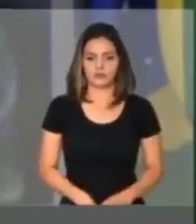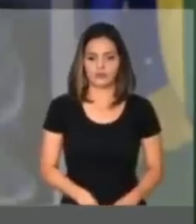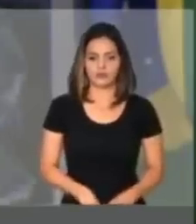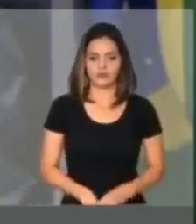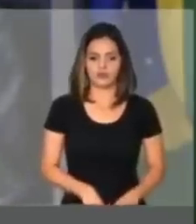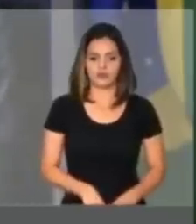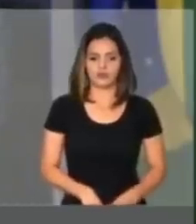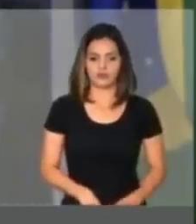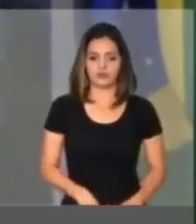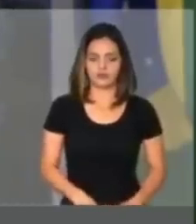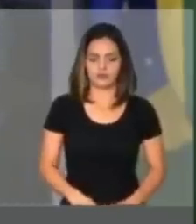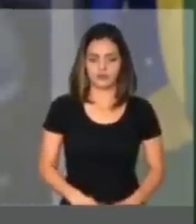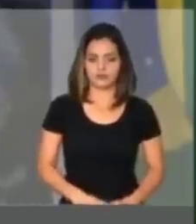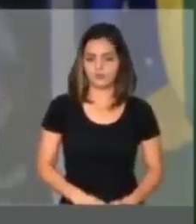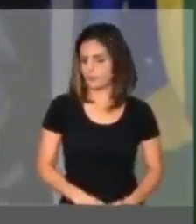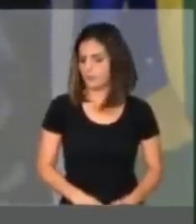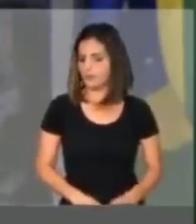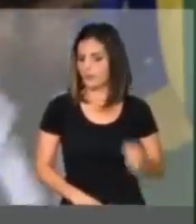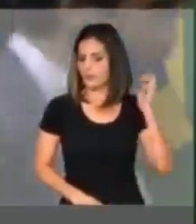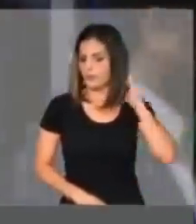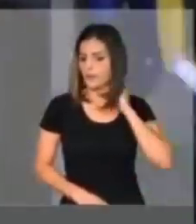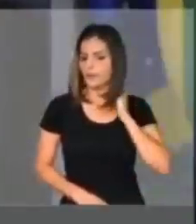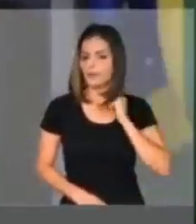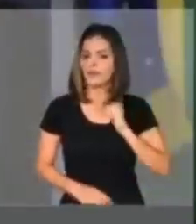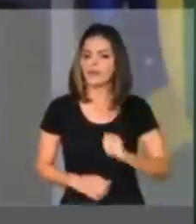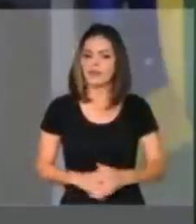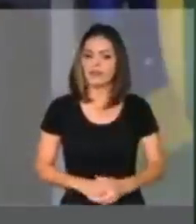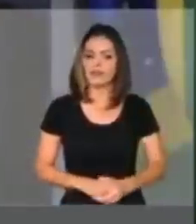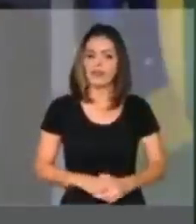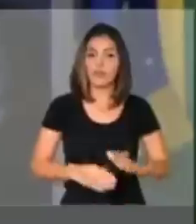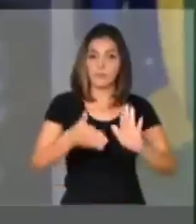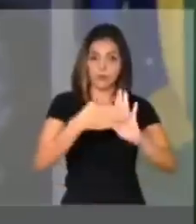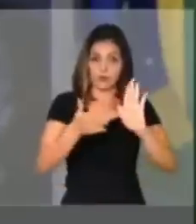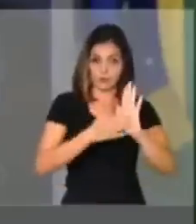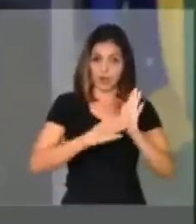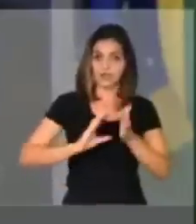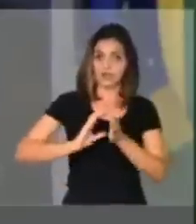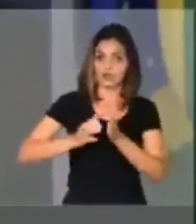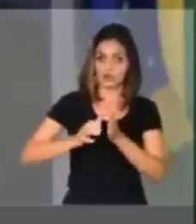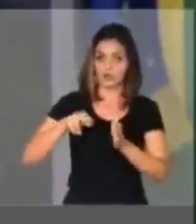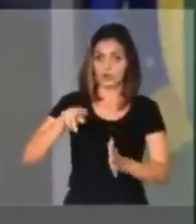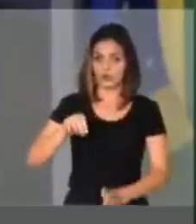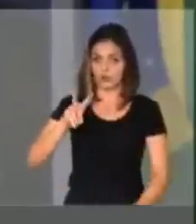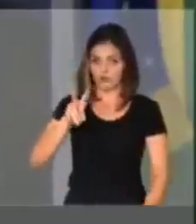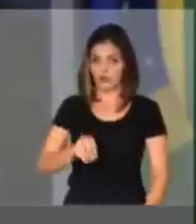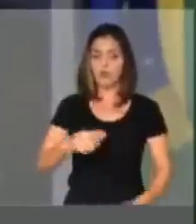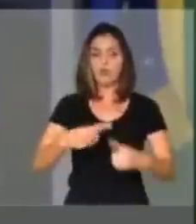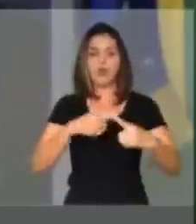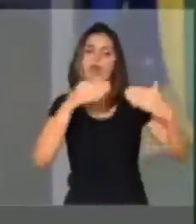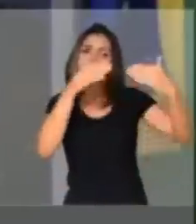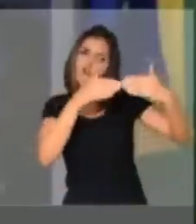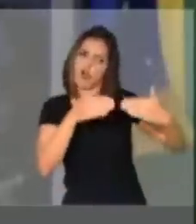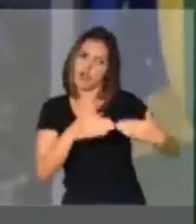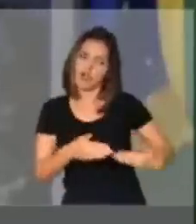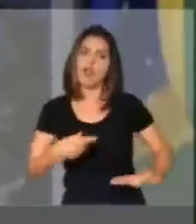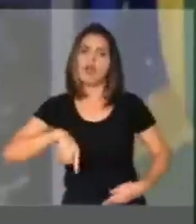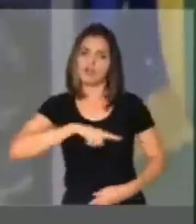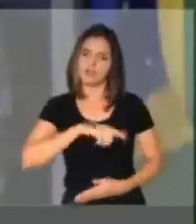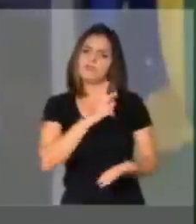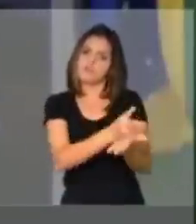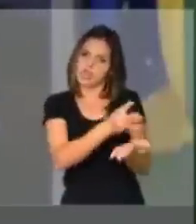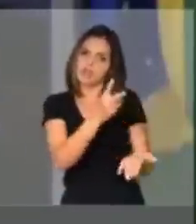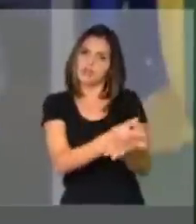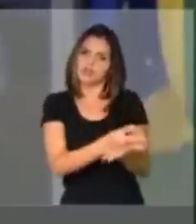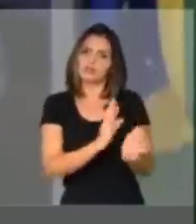Com exceção do projeto do Gafi, que foi proposta nossa lá atrás, o destaque por questão de coerência, estamos mantendo